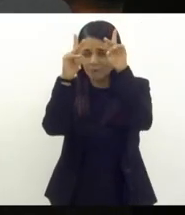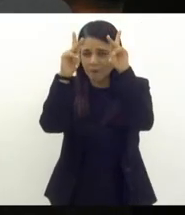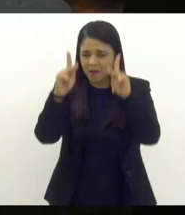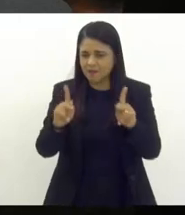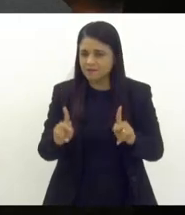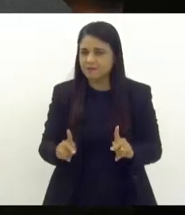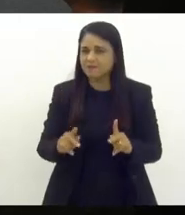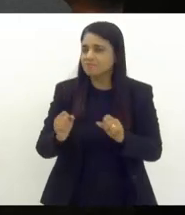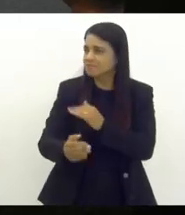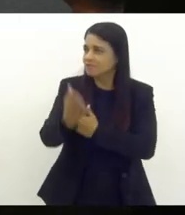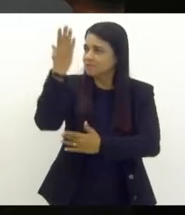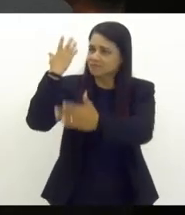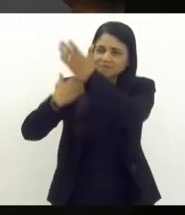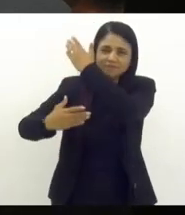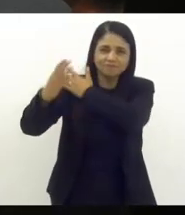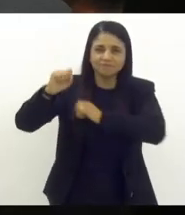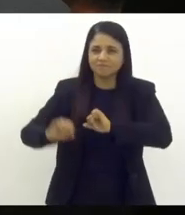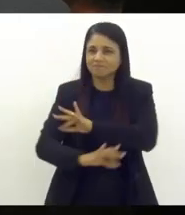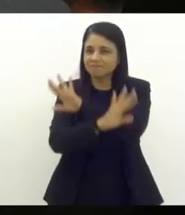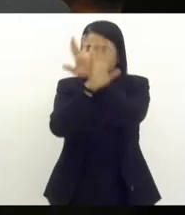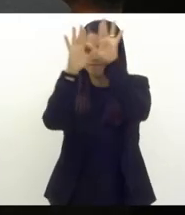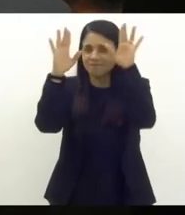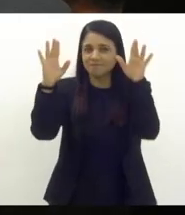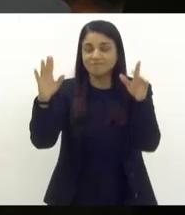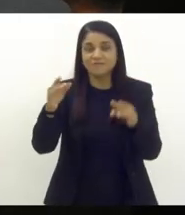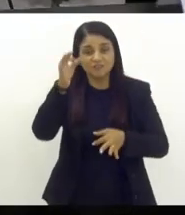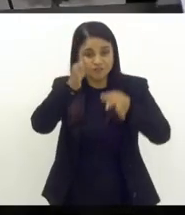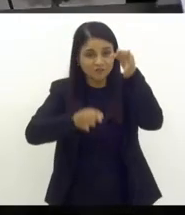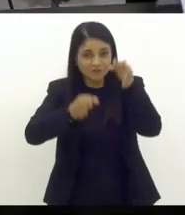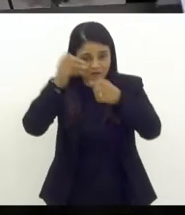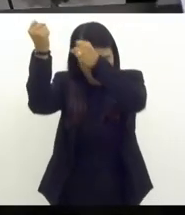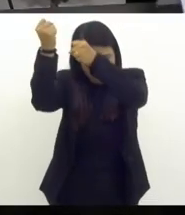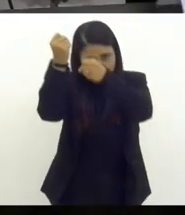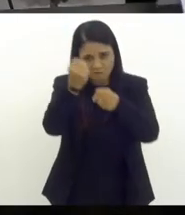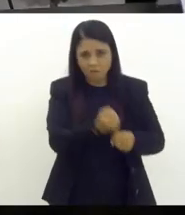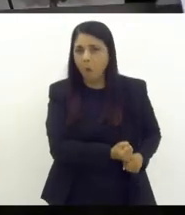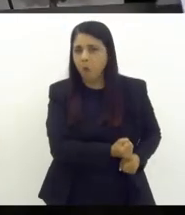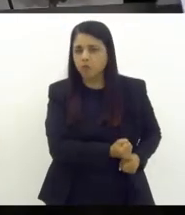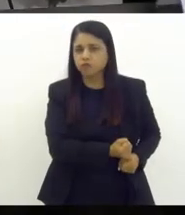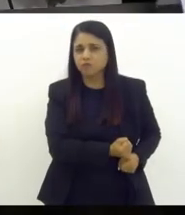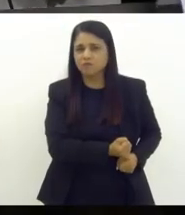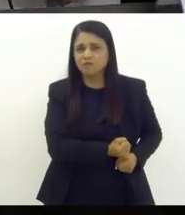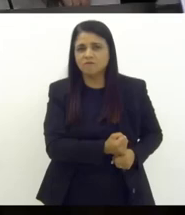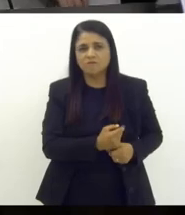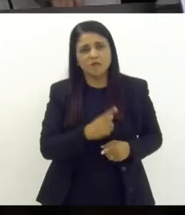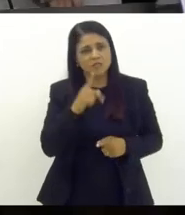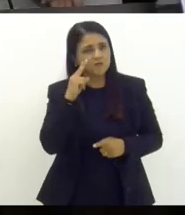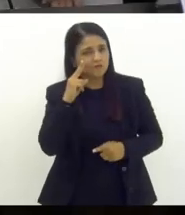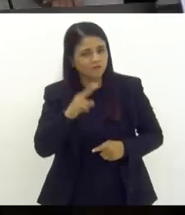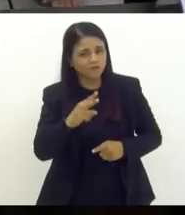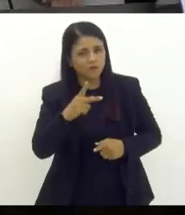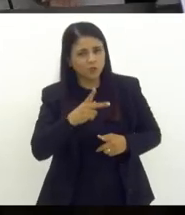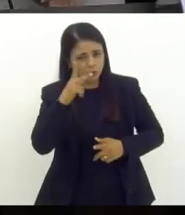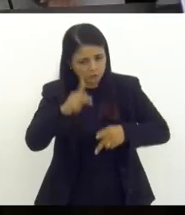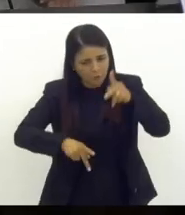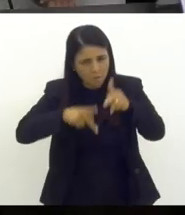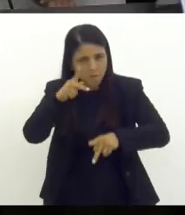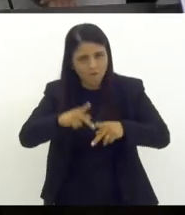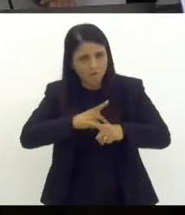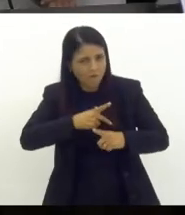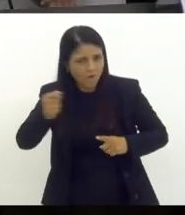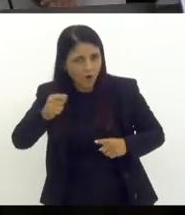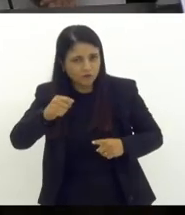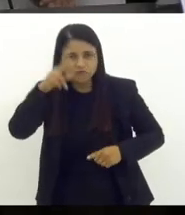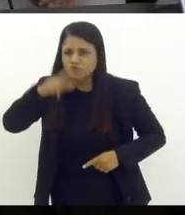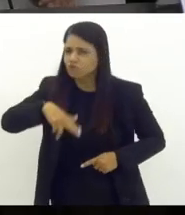no passado mas ces da Justiça clava forte verás que o filho teu não foge